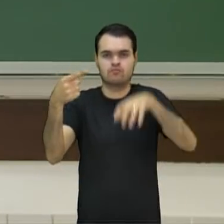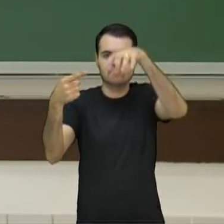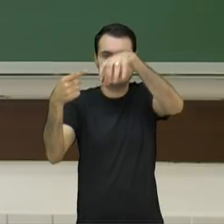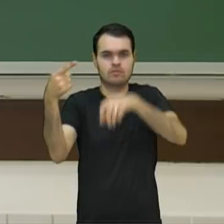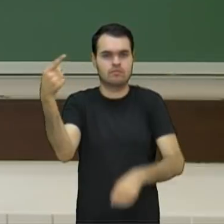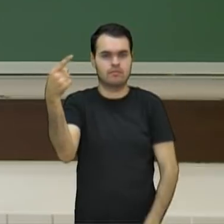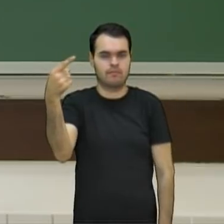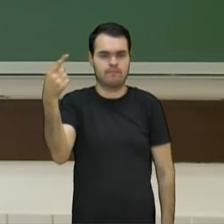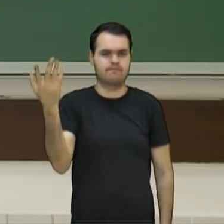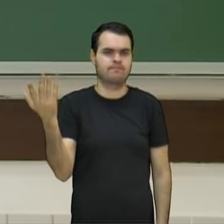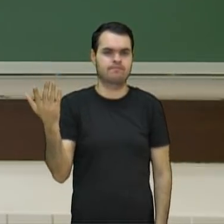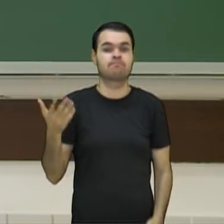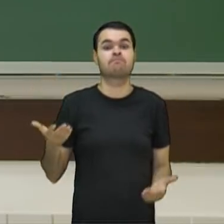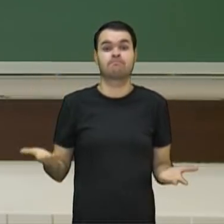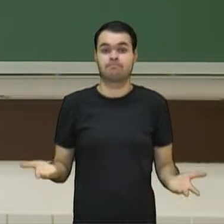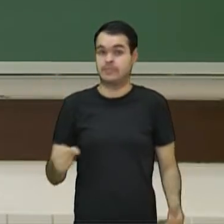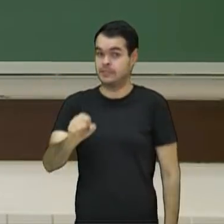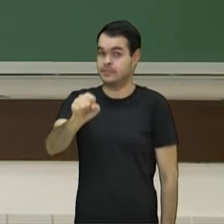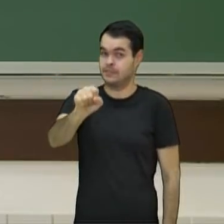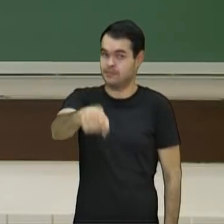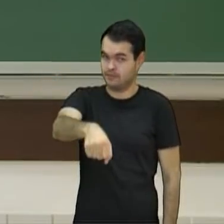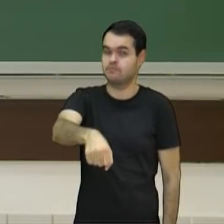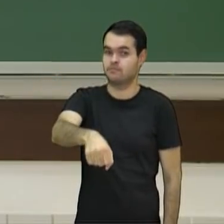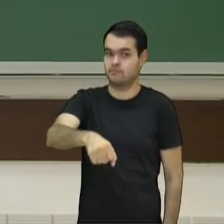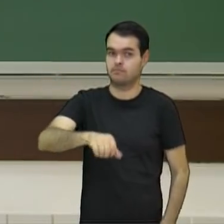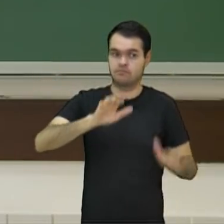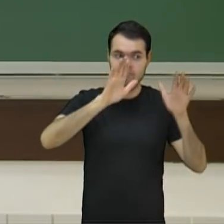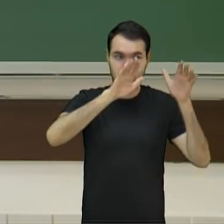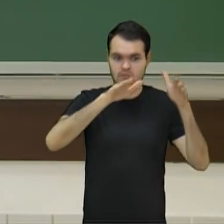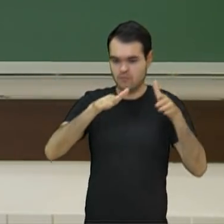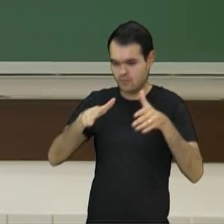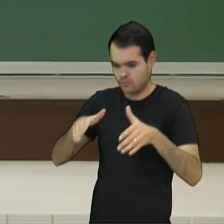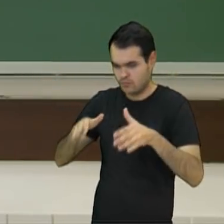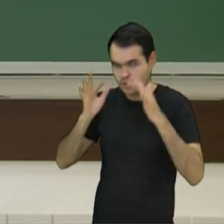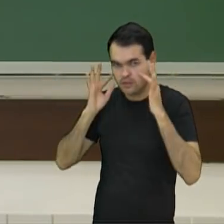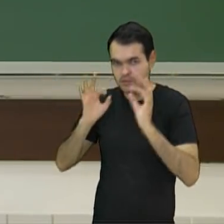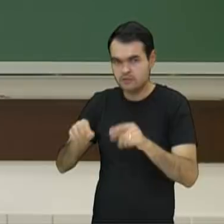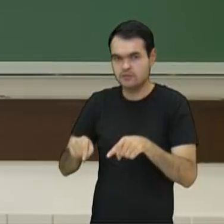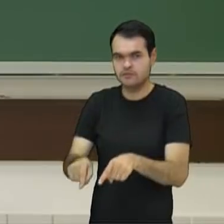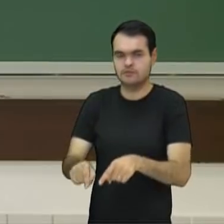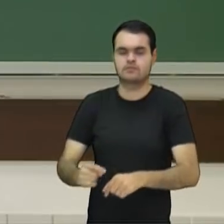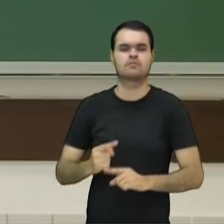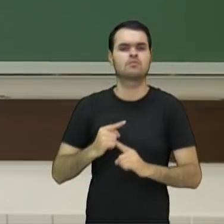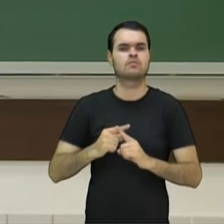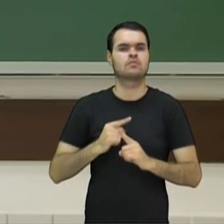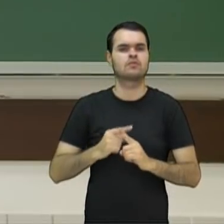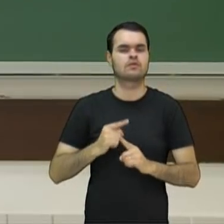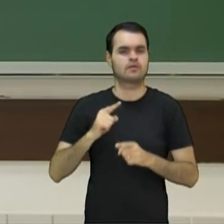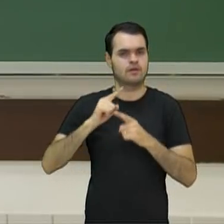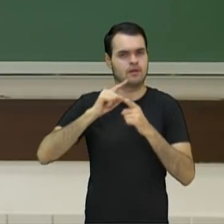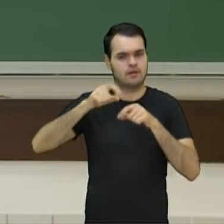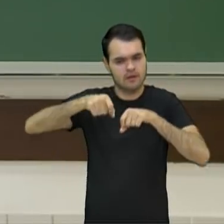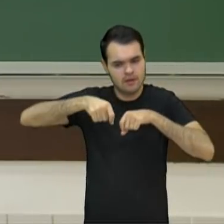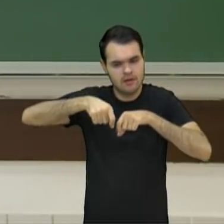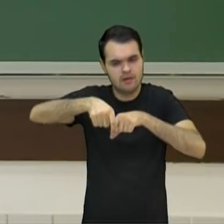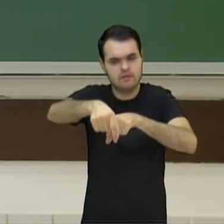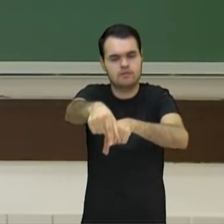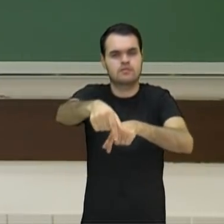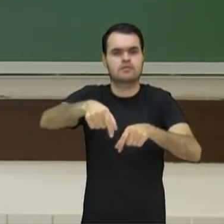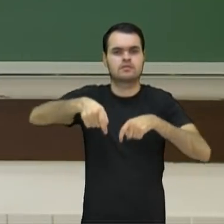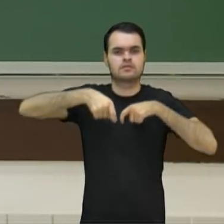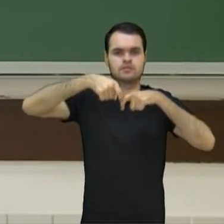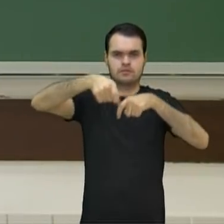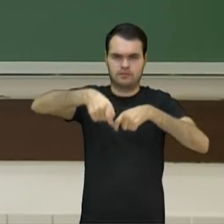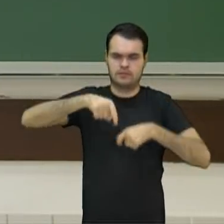Pois então, dão sim muita atenção. Claro, porque a agricultura é uma atividade